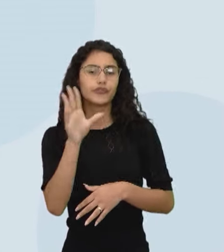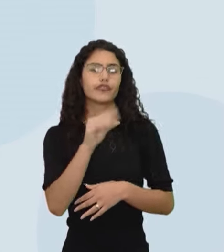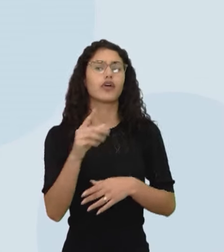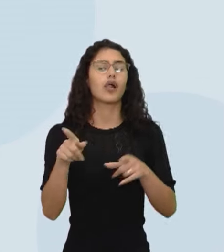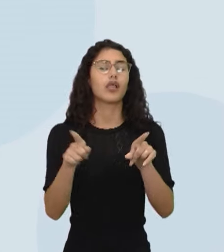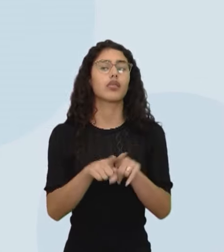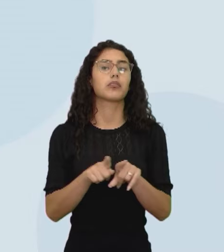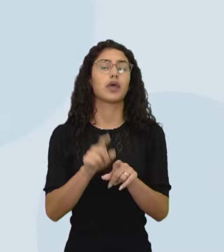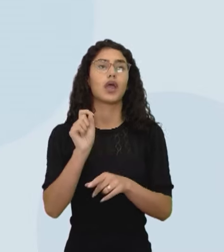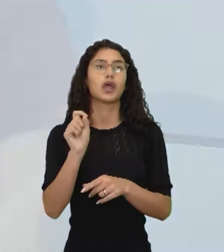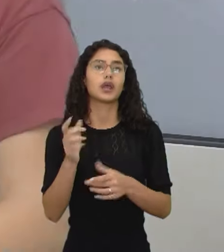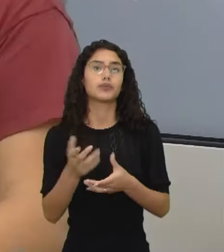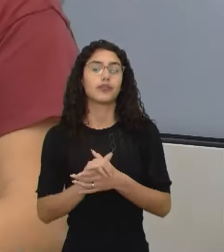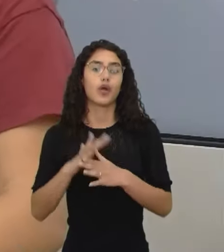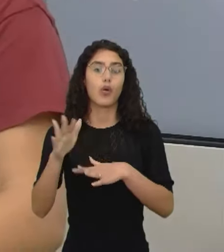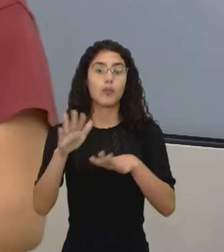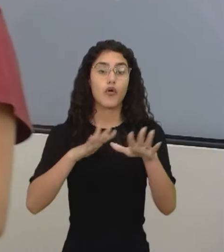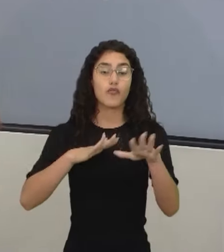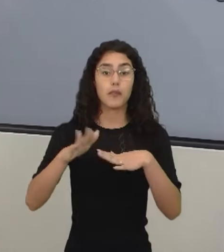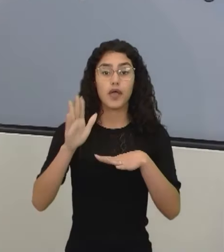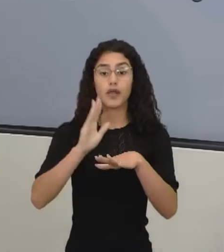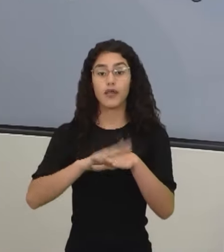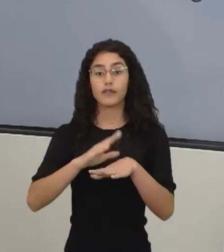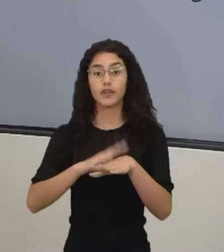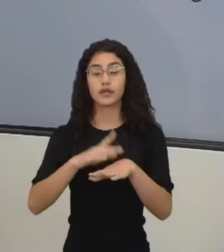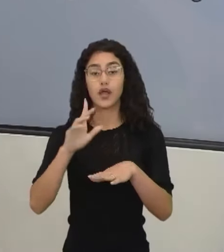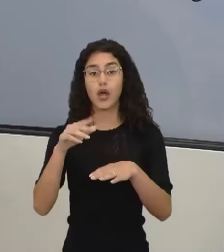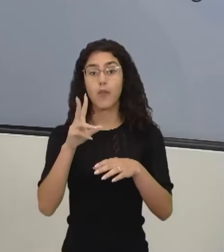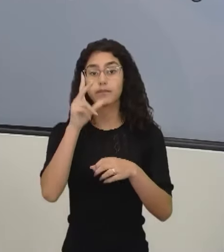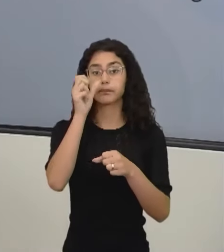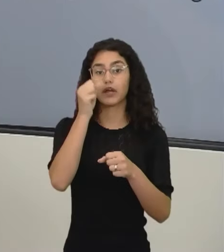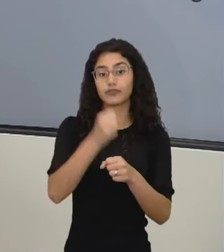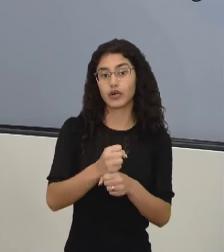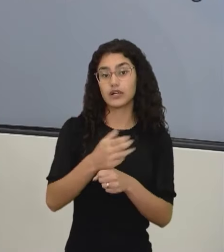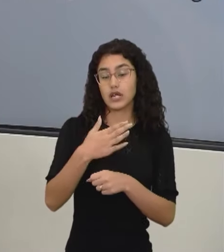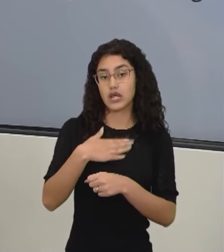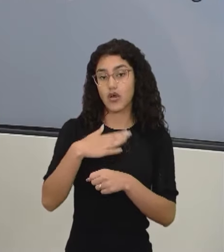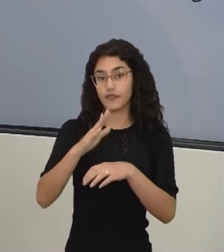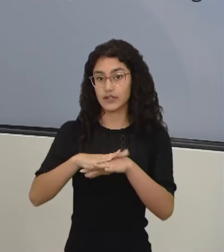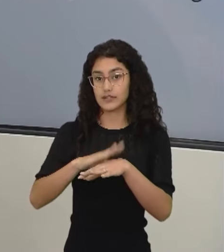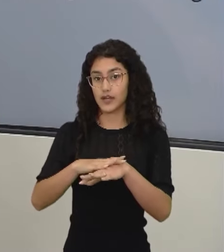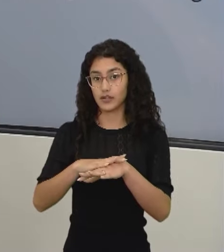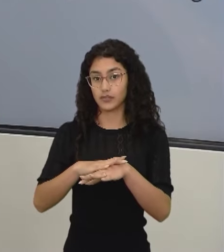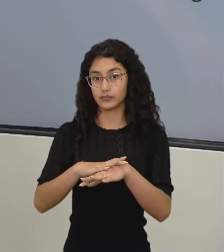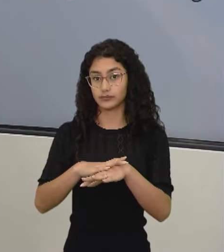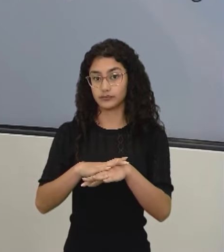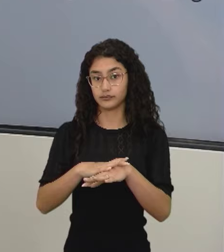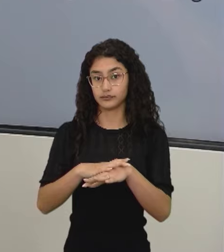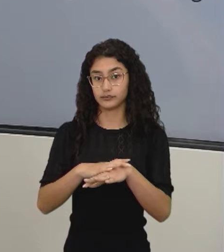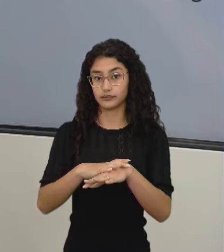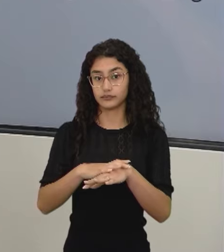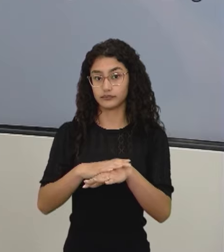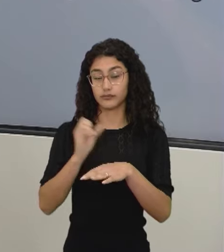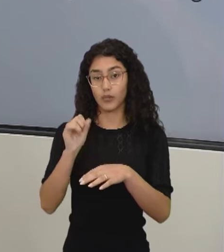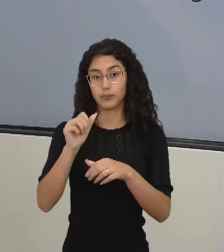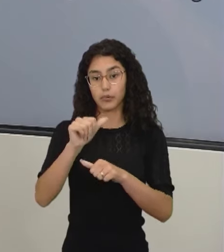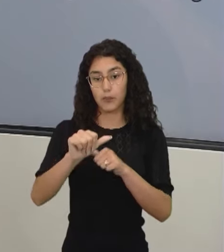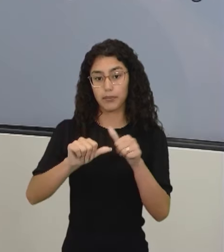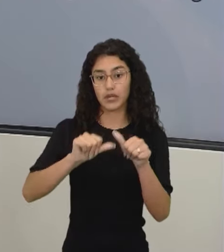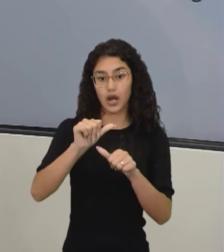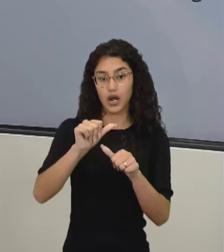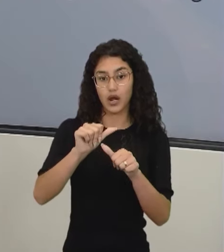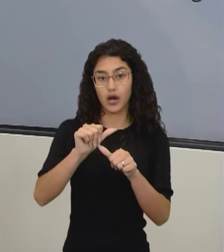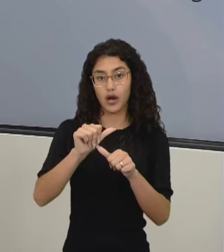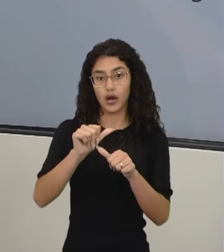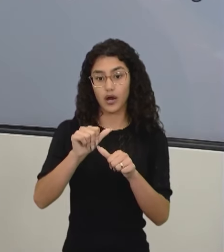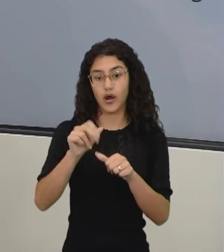assim, o movimento que ele vai fazer é proporcional à força que eu tô colocando. Então, se eu fizer assim, ele vai andar só um pouquinho, né? Se eu fizer